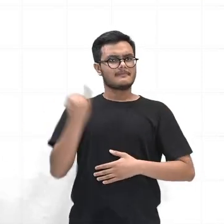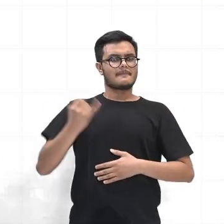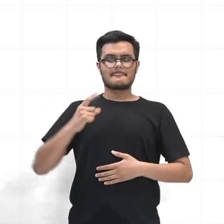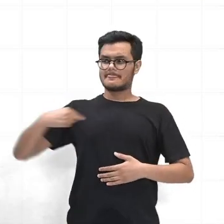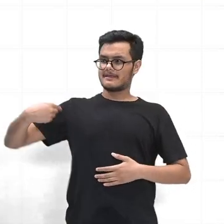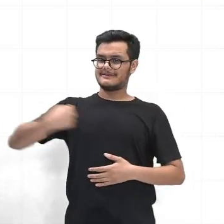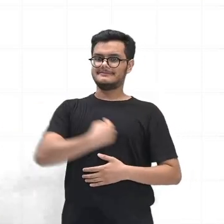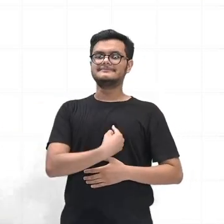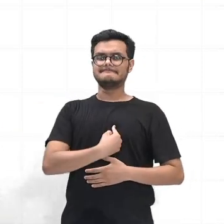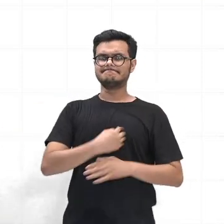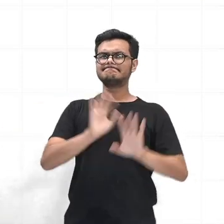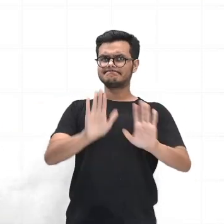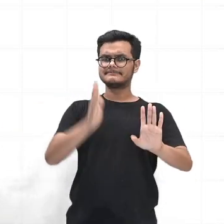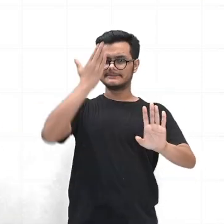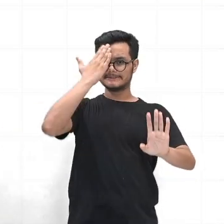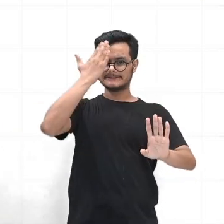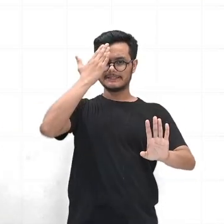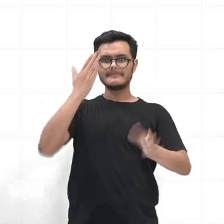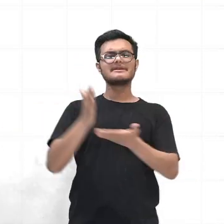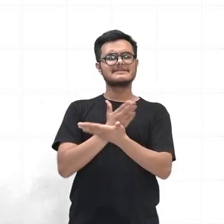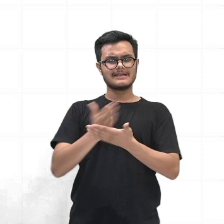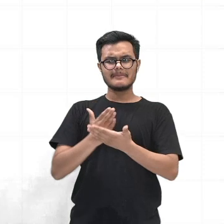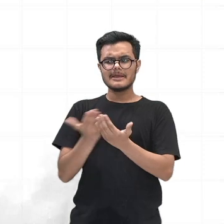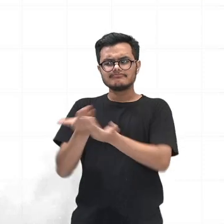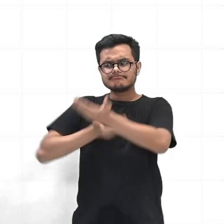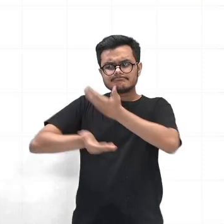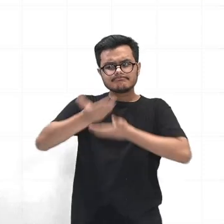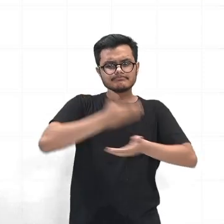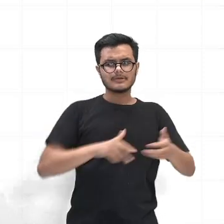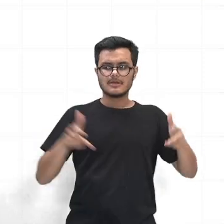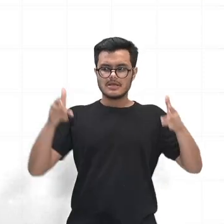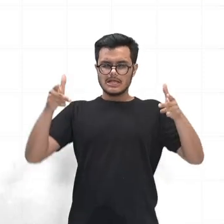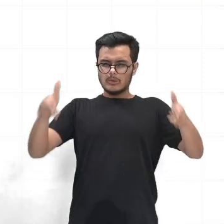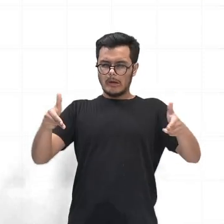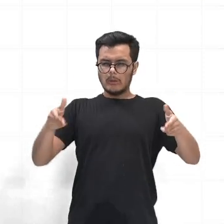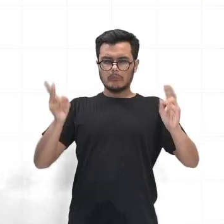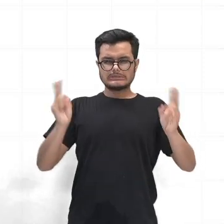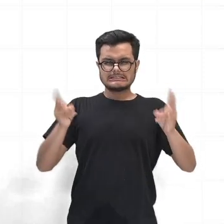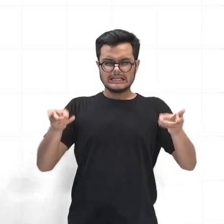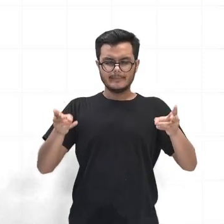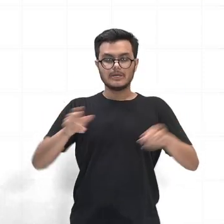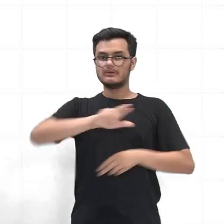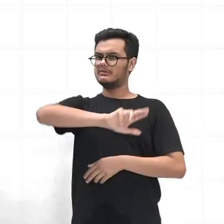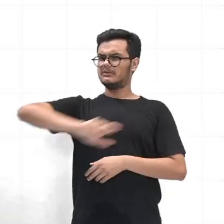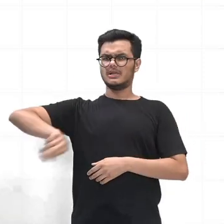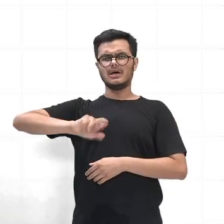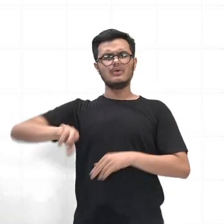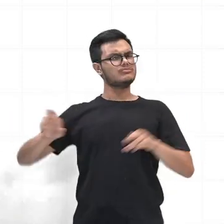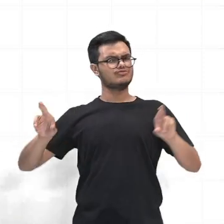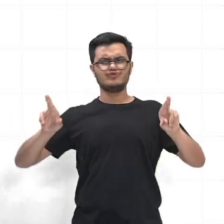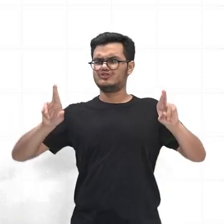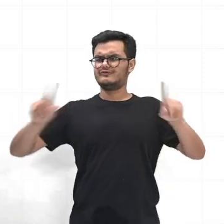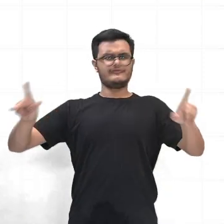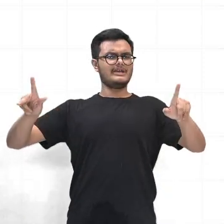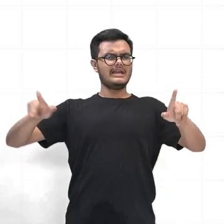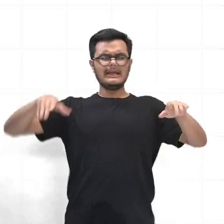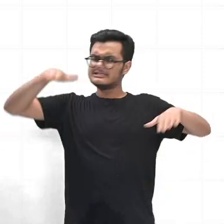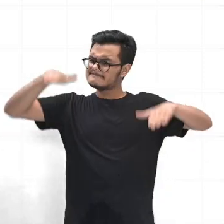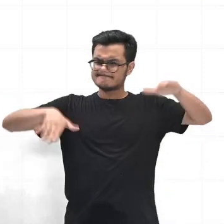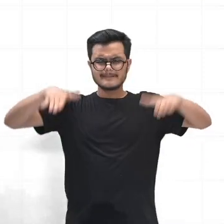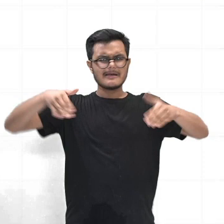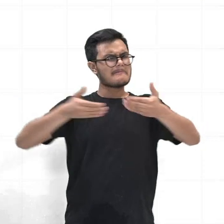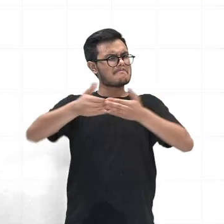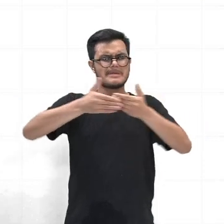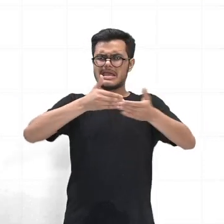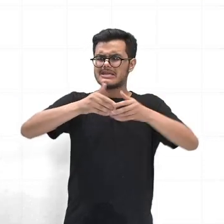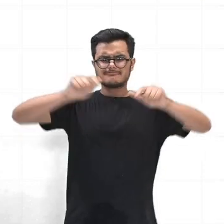entenda que essas relações, essa dinâmica dessas relações que existia dentro da região Amazônia,